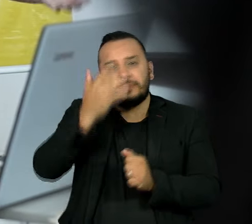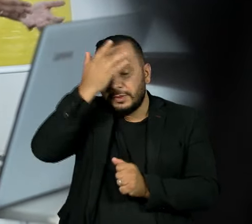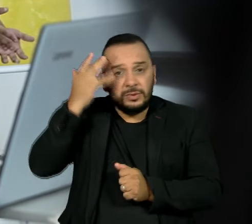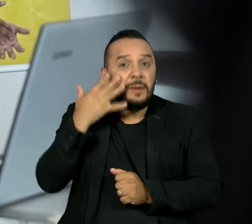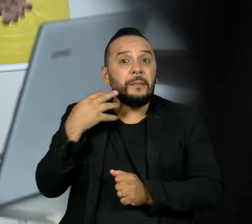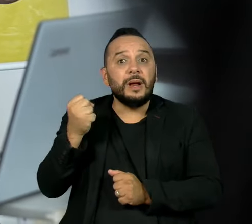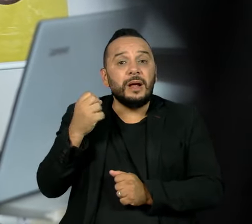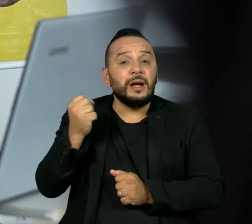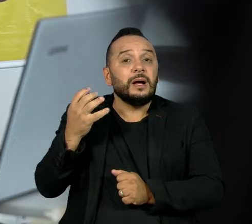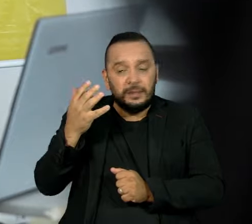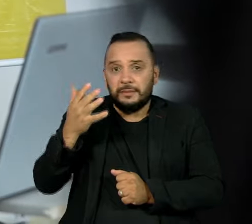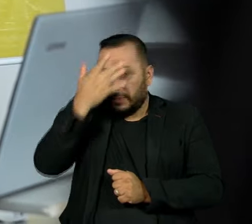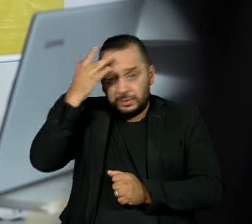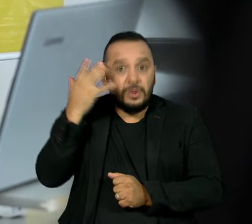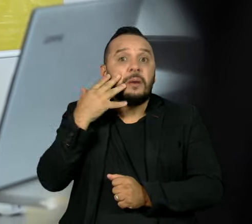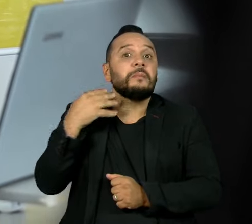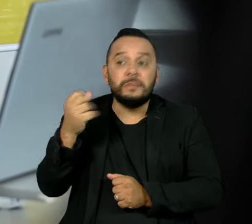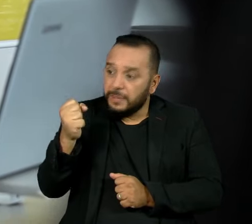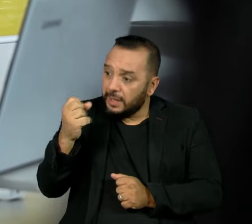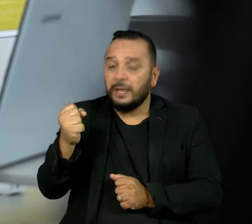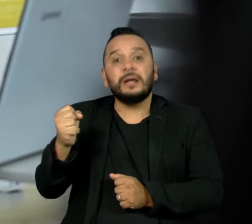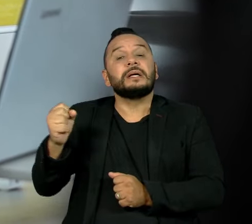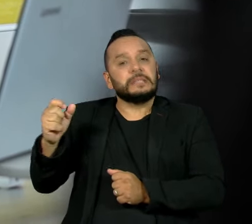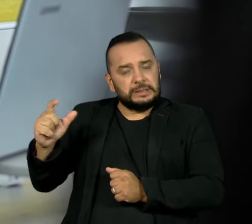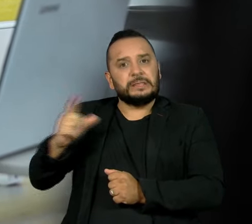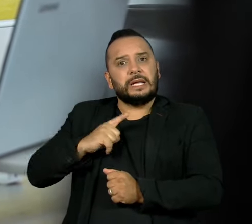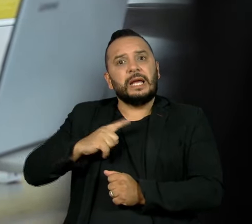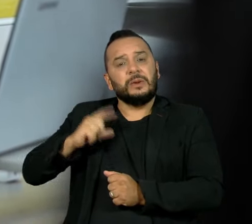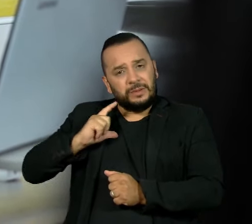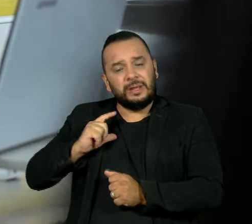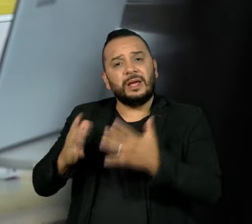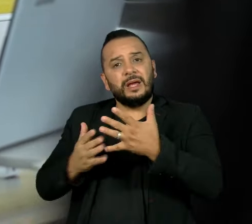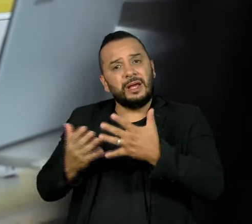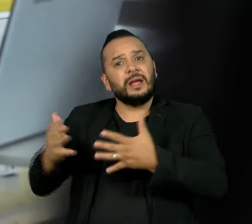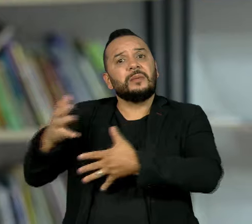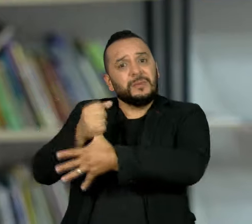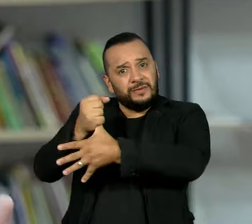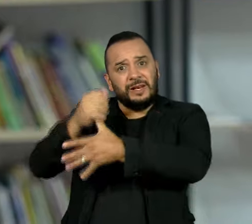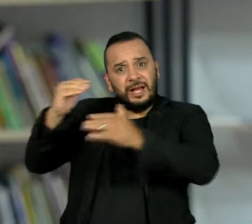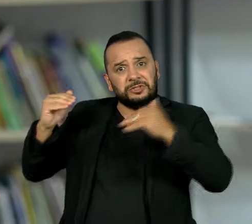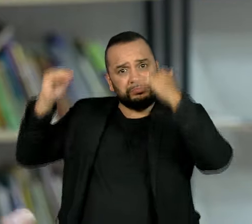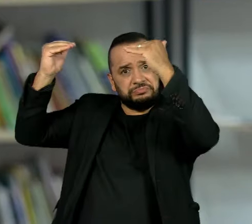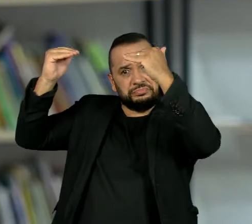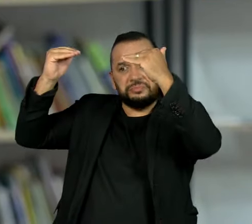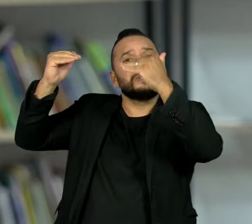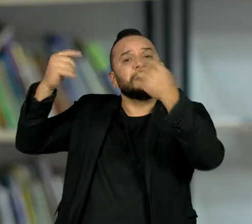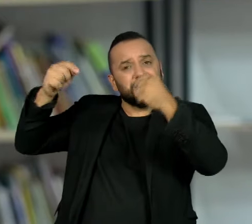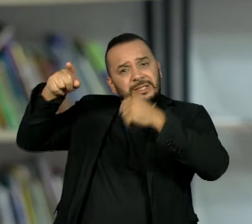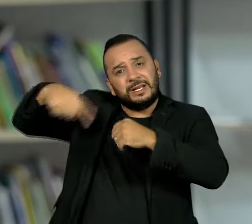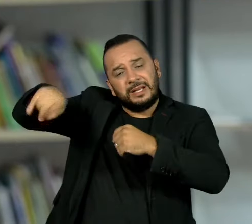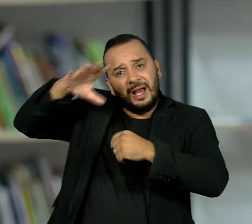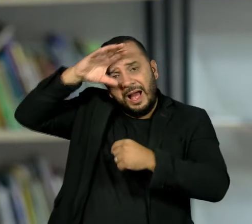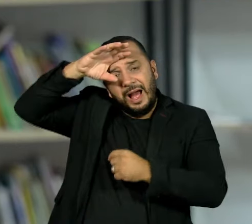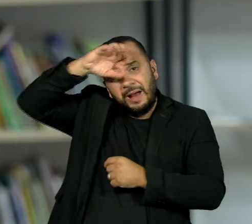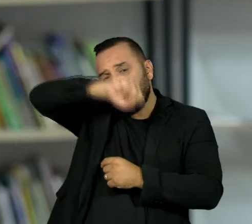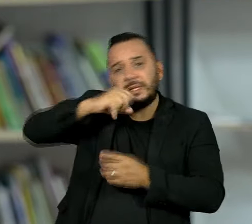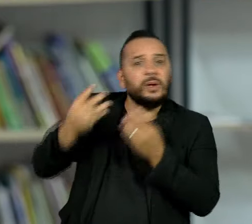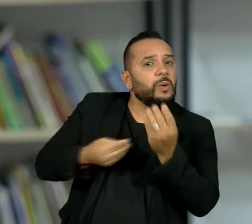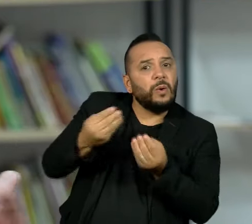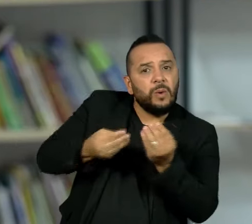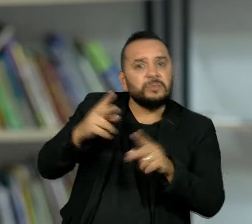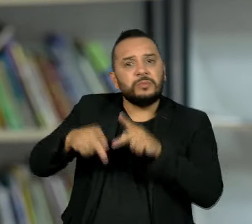dentro da sociedade, que estão nos lugares de poder, tenham essa consciência e tenham um letramento racial